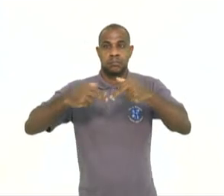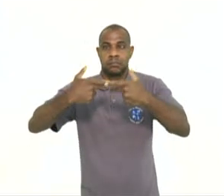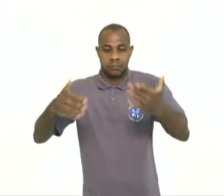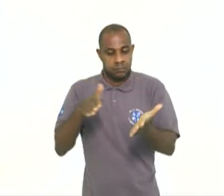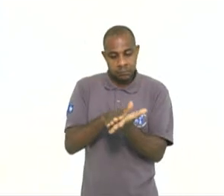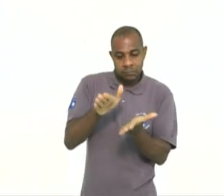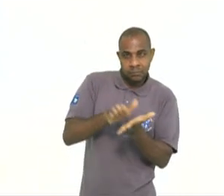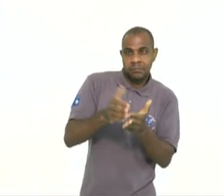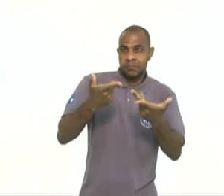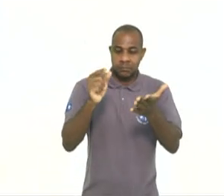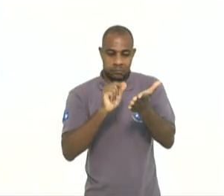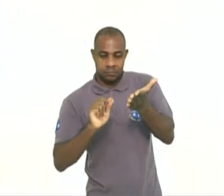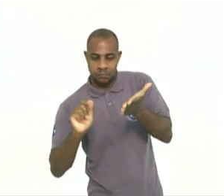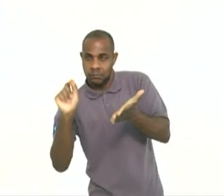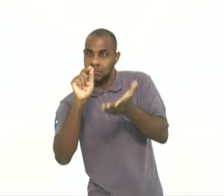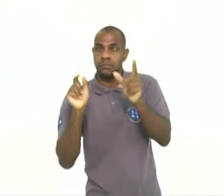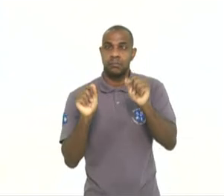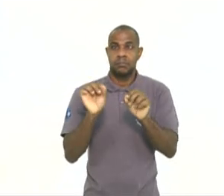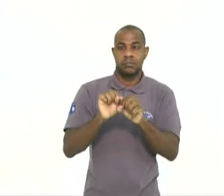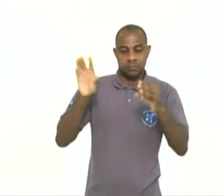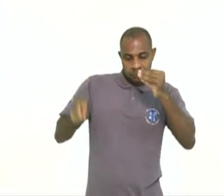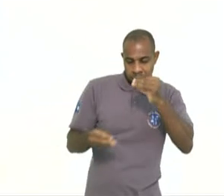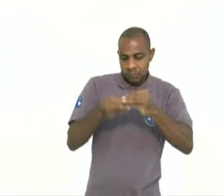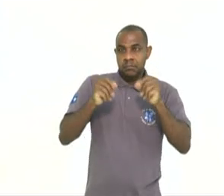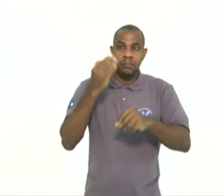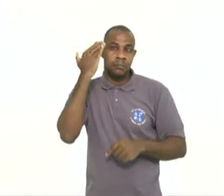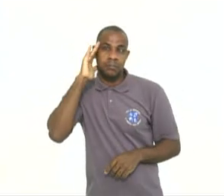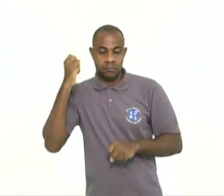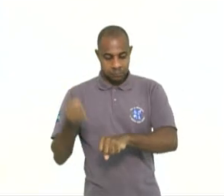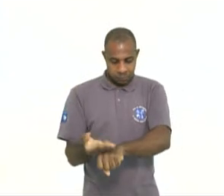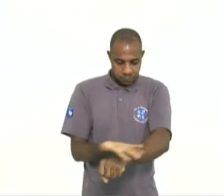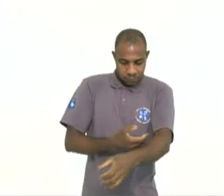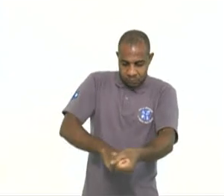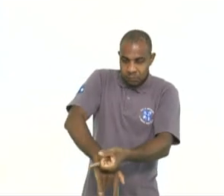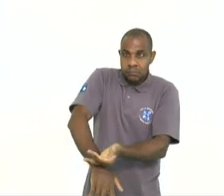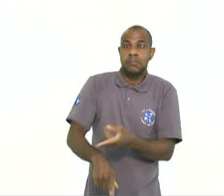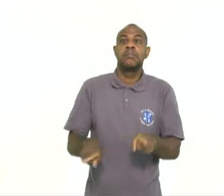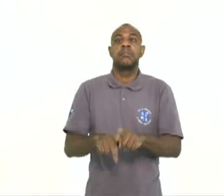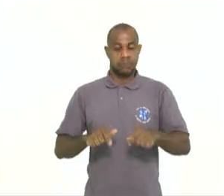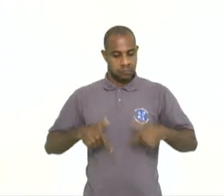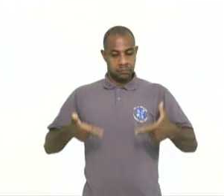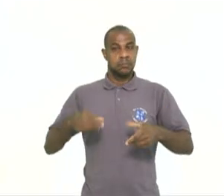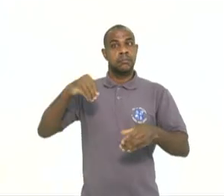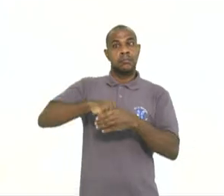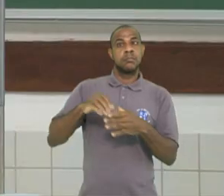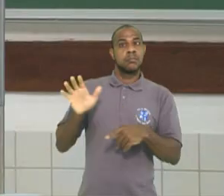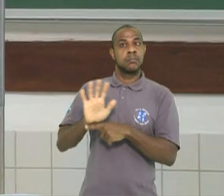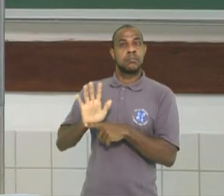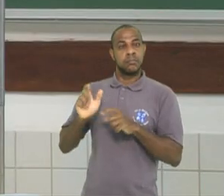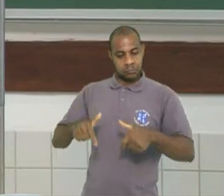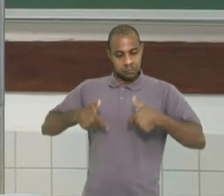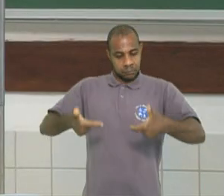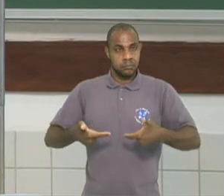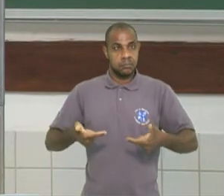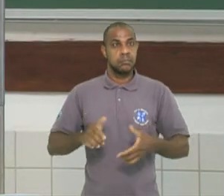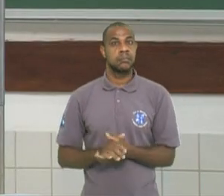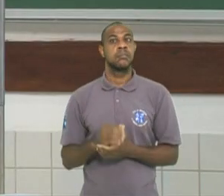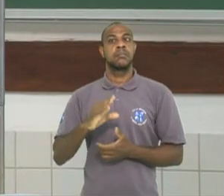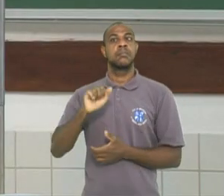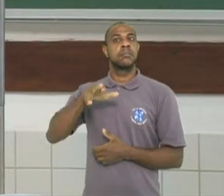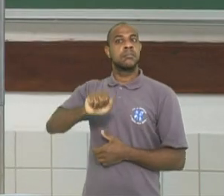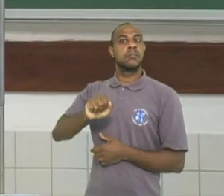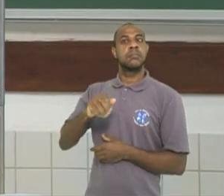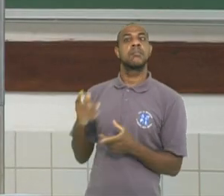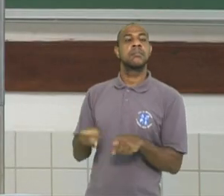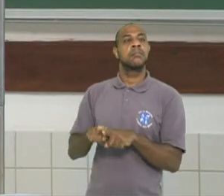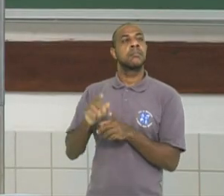gráficos de desenho que complementam a compreensão das emoções e da ação da cena então esses recursos gráficos gente já